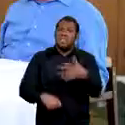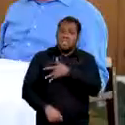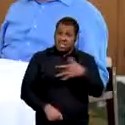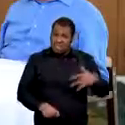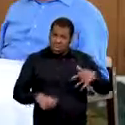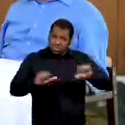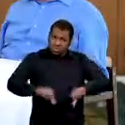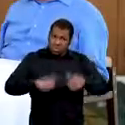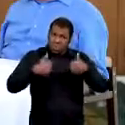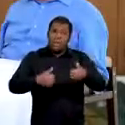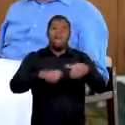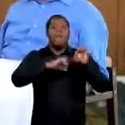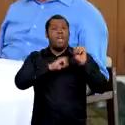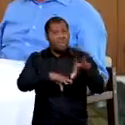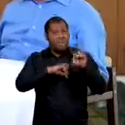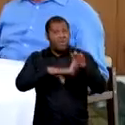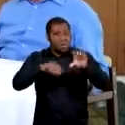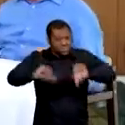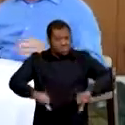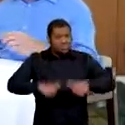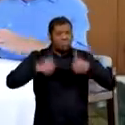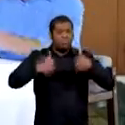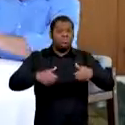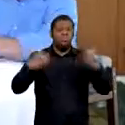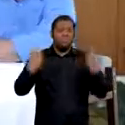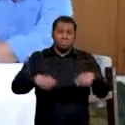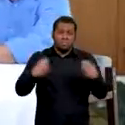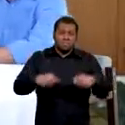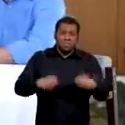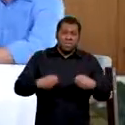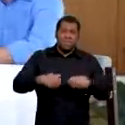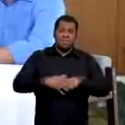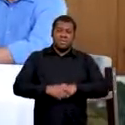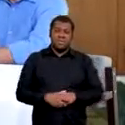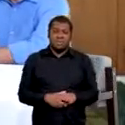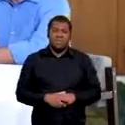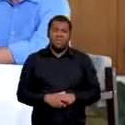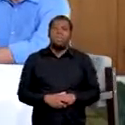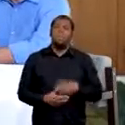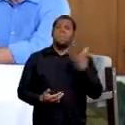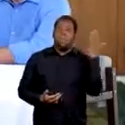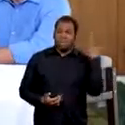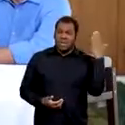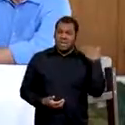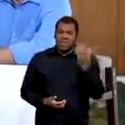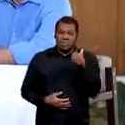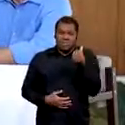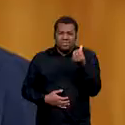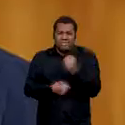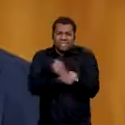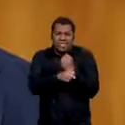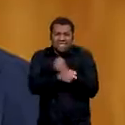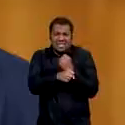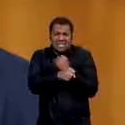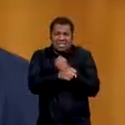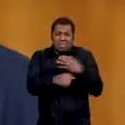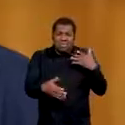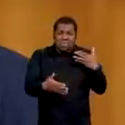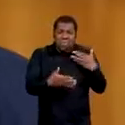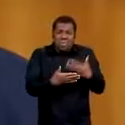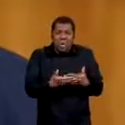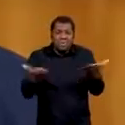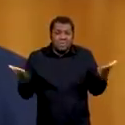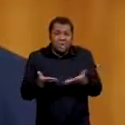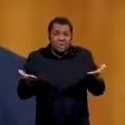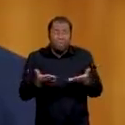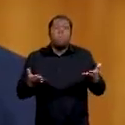melhorar a educação, nós precisamos melhorar um monte de coisa nesse país. Uhum. Afinal de contas, foram 6 anos de atraso nesse país. Tava, a